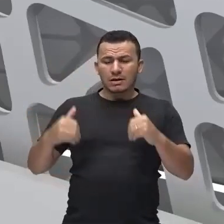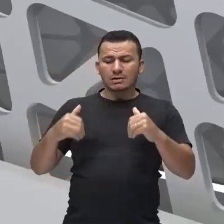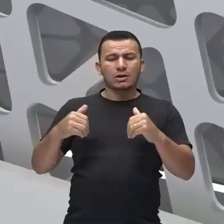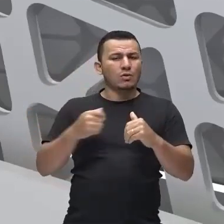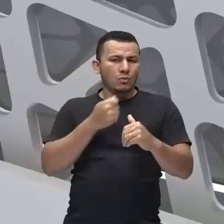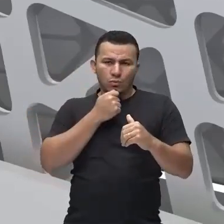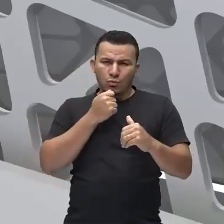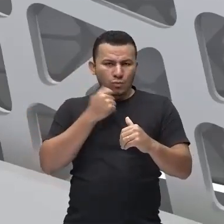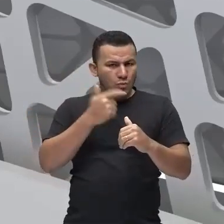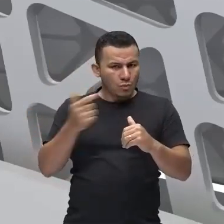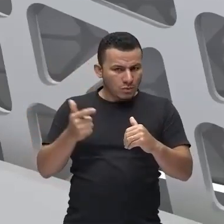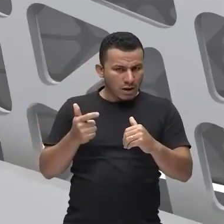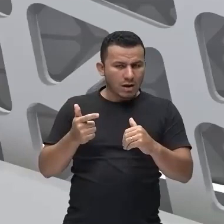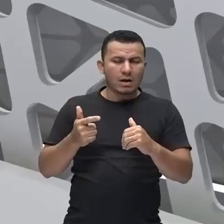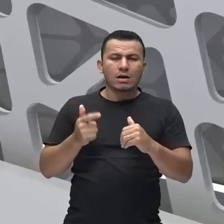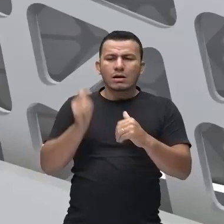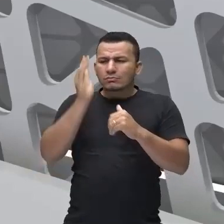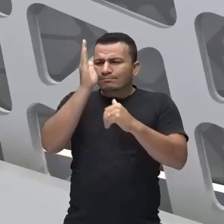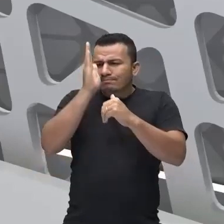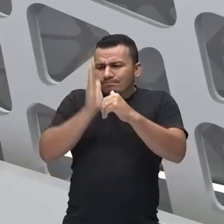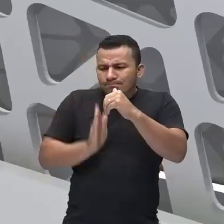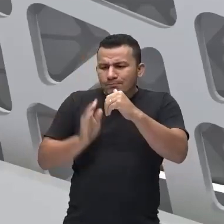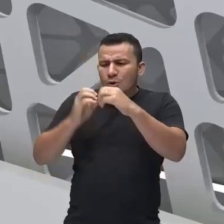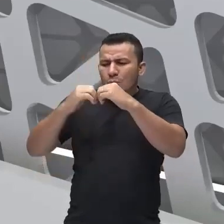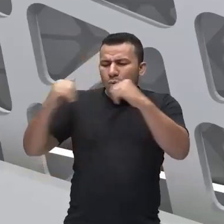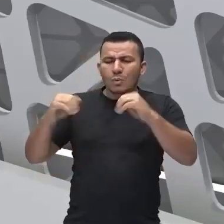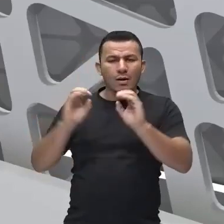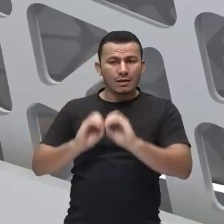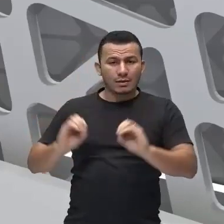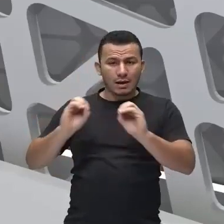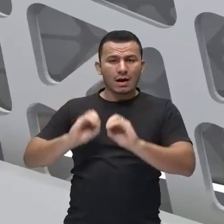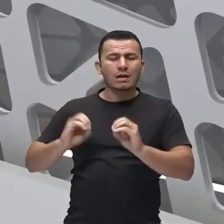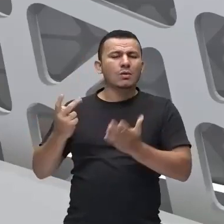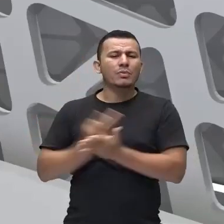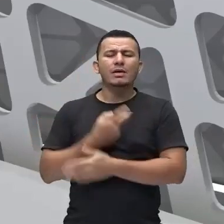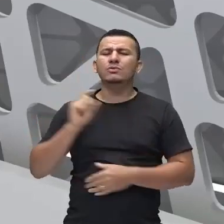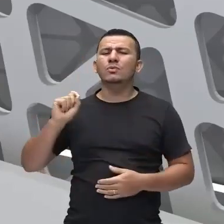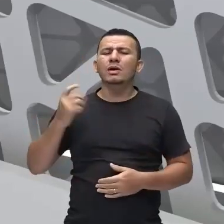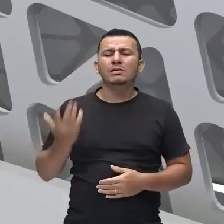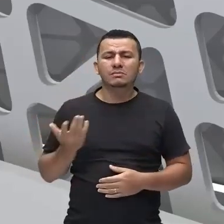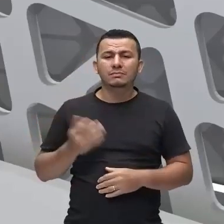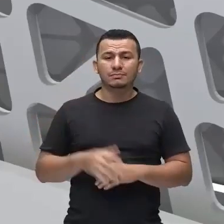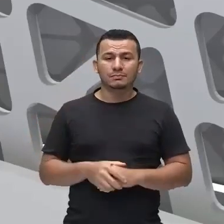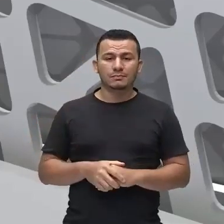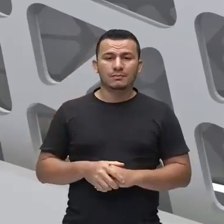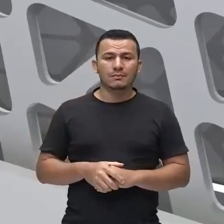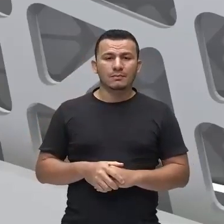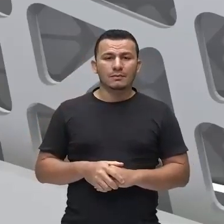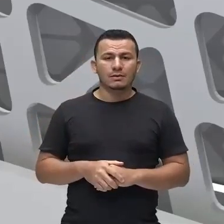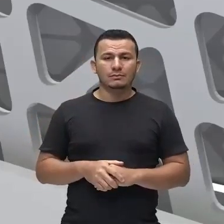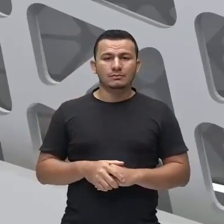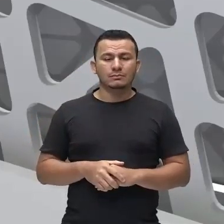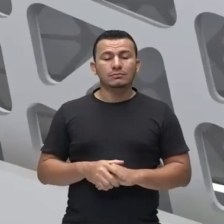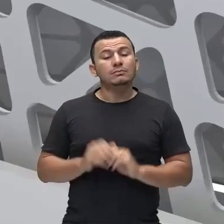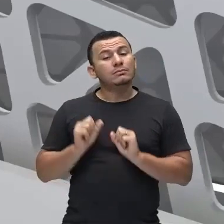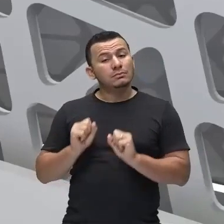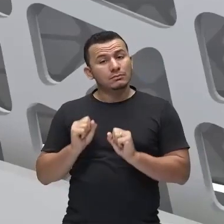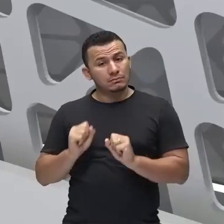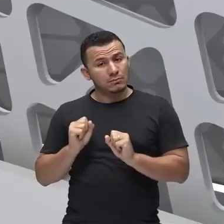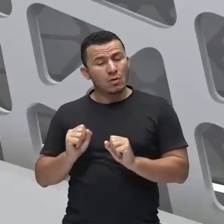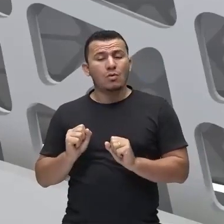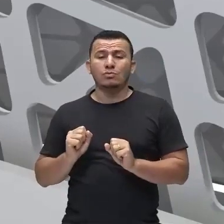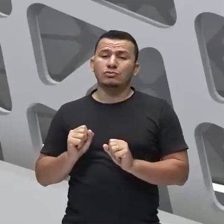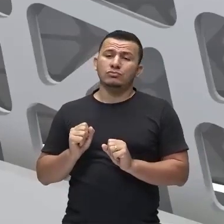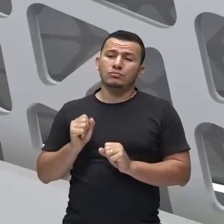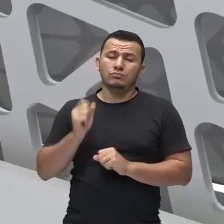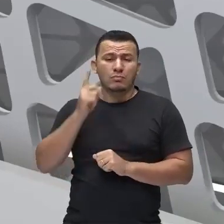acontecer exatamente, né, o que acontece? ela pode ocorrer uma falha